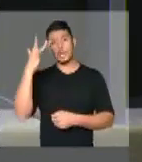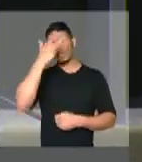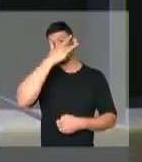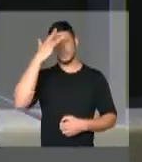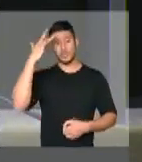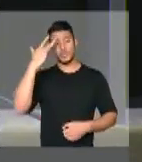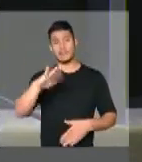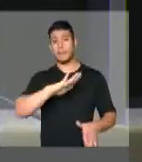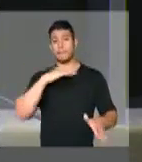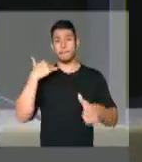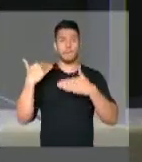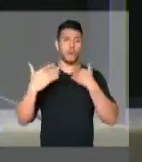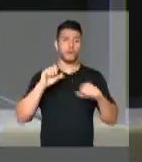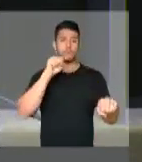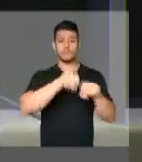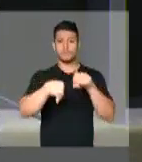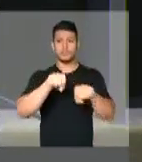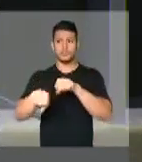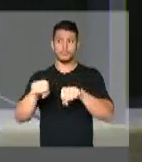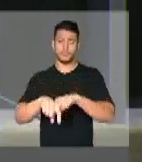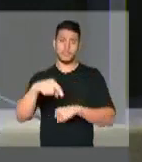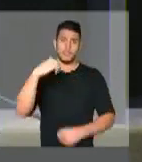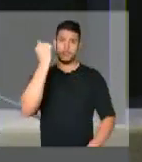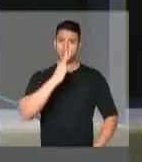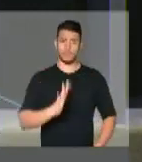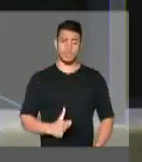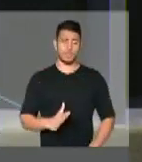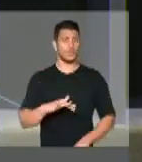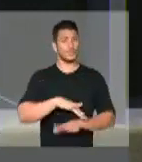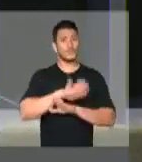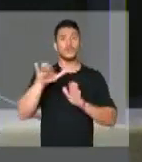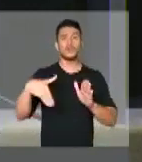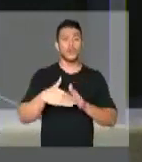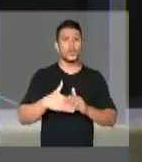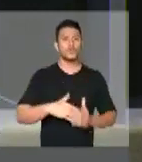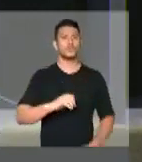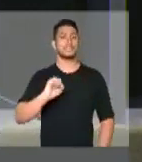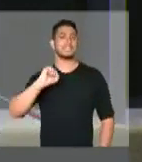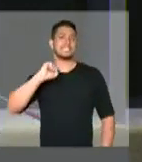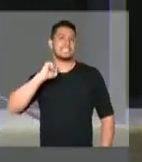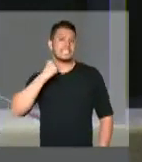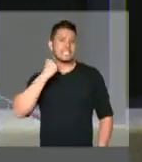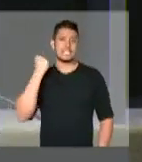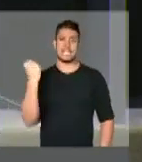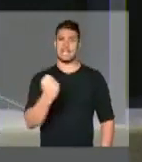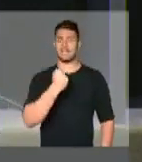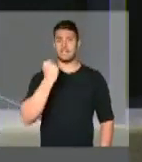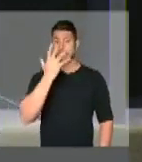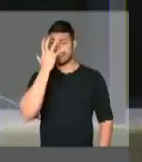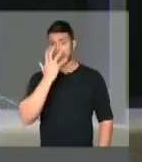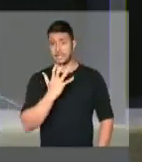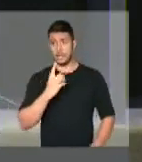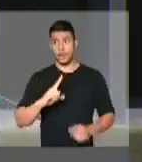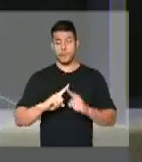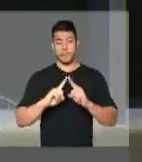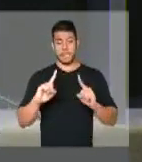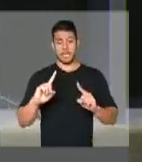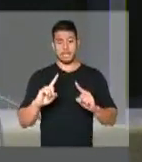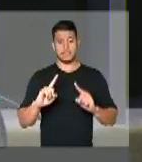violência mostrou mais de 62 homicídios. Todos são graves. Mas eu tenho um compromisso de